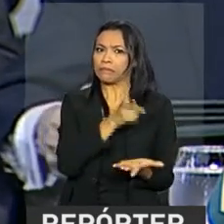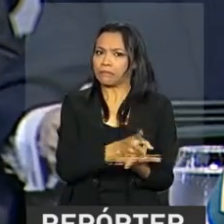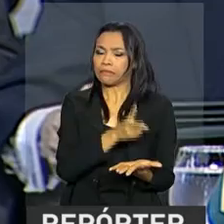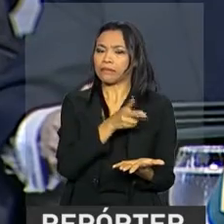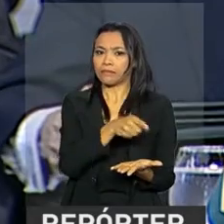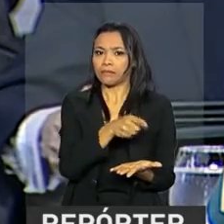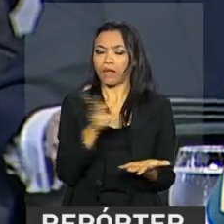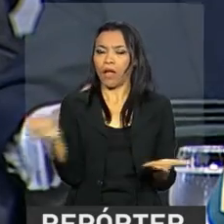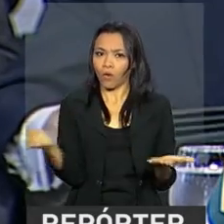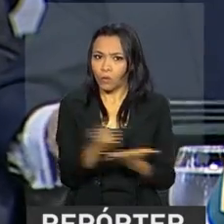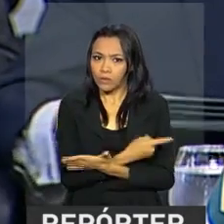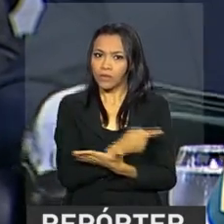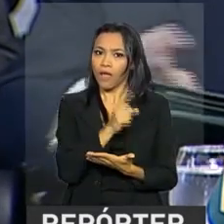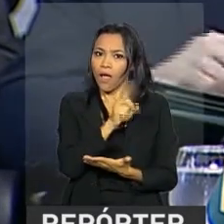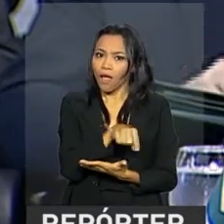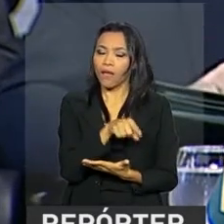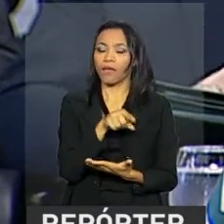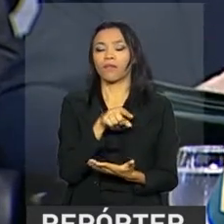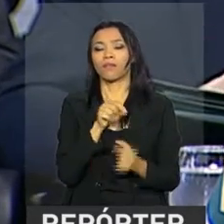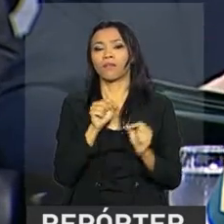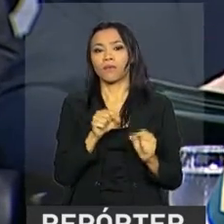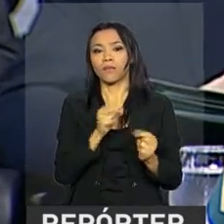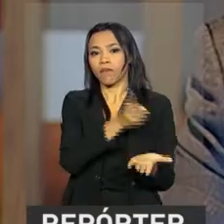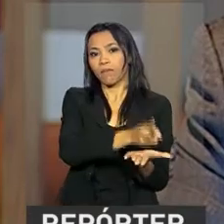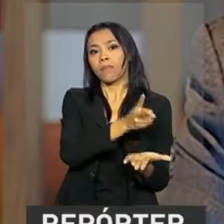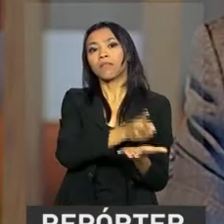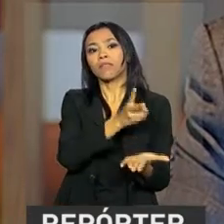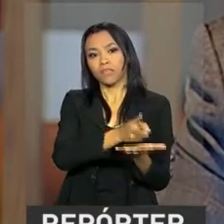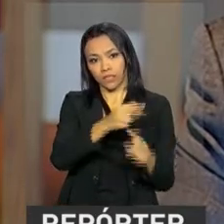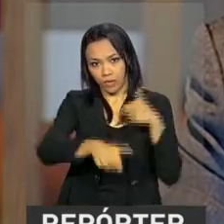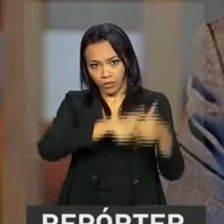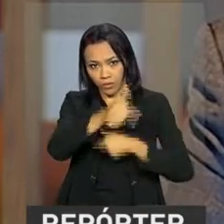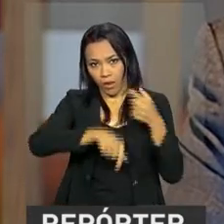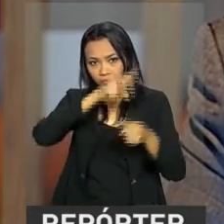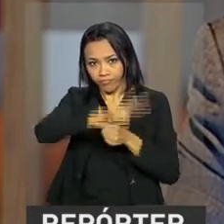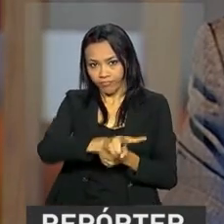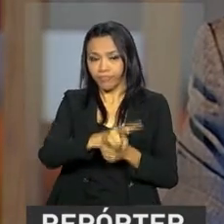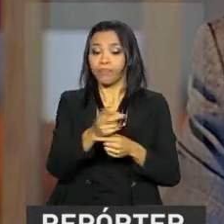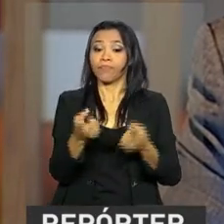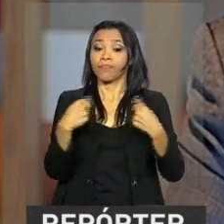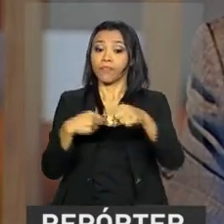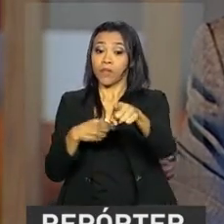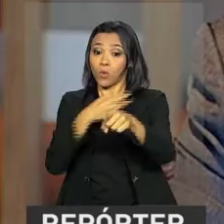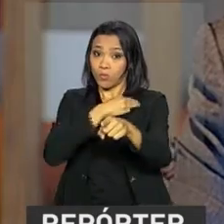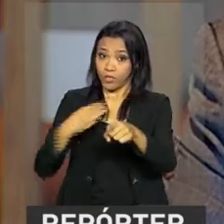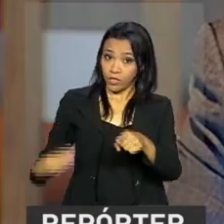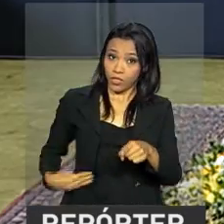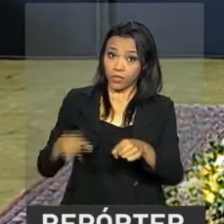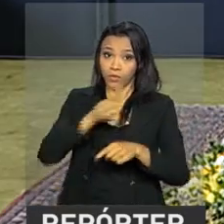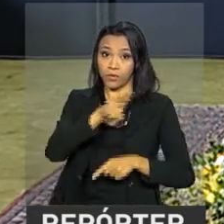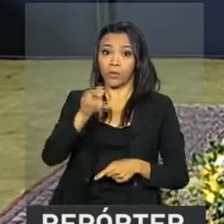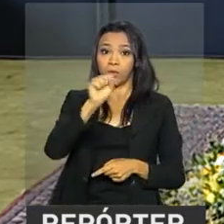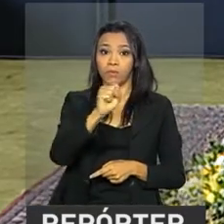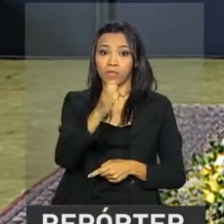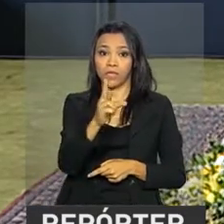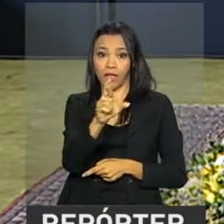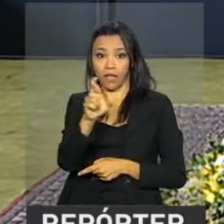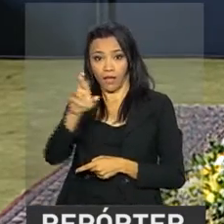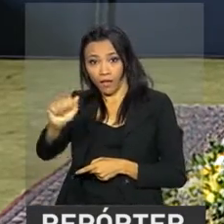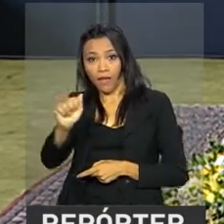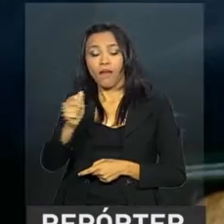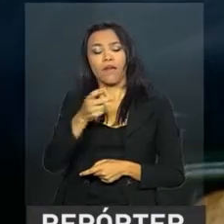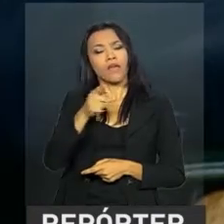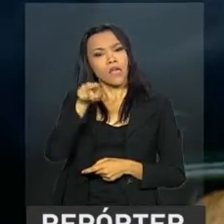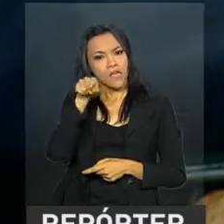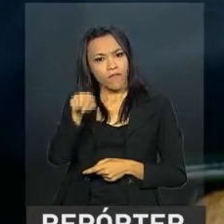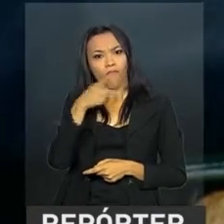uma operação à permanente o ministro das relações exteriores josé serra disse que o presidente michel temer assinou